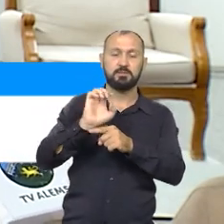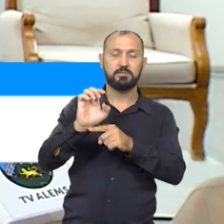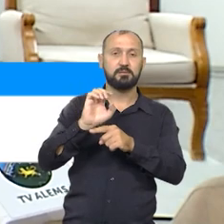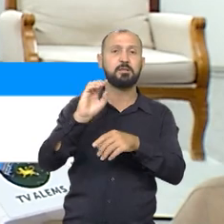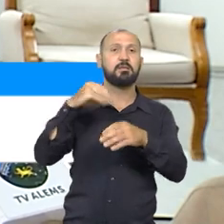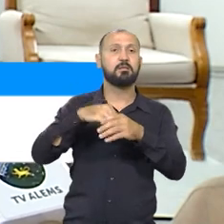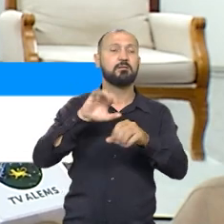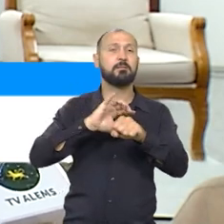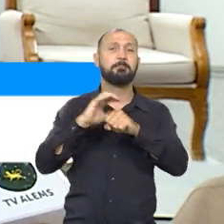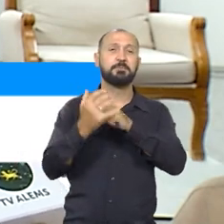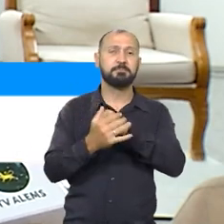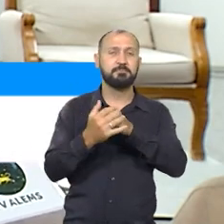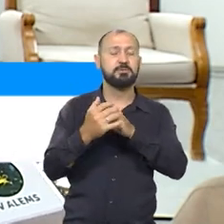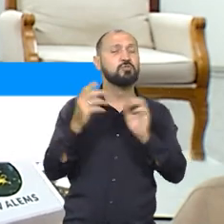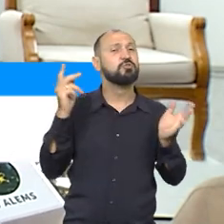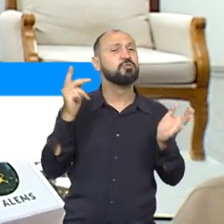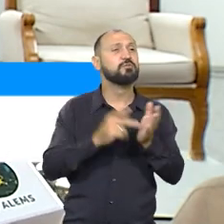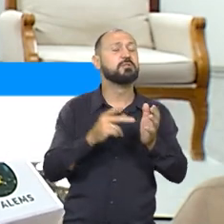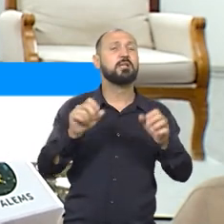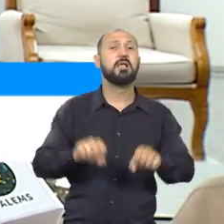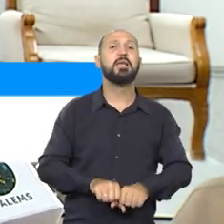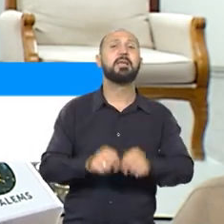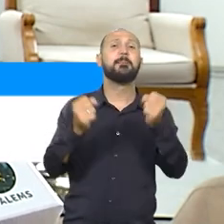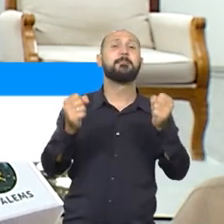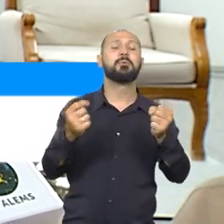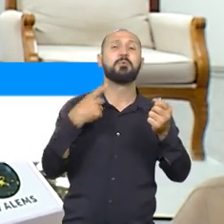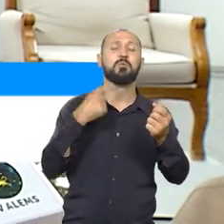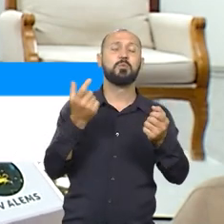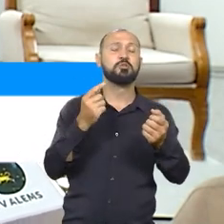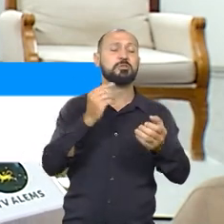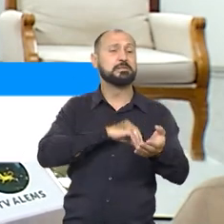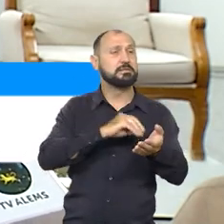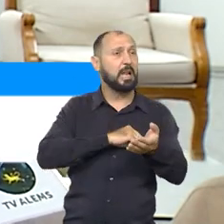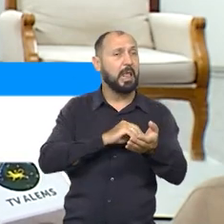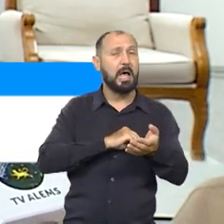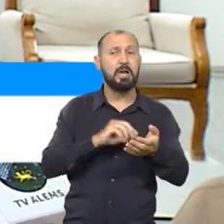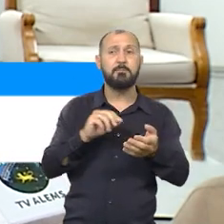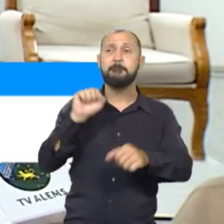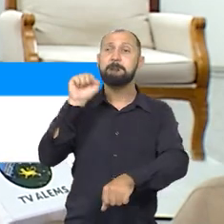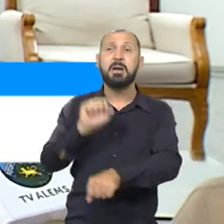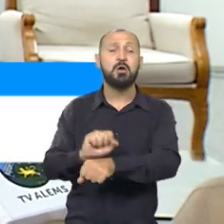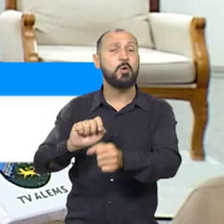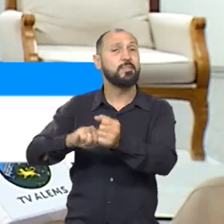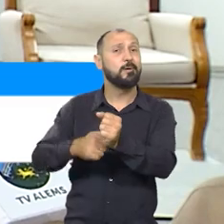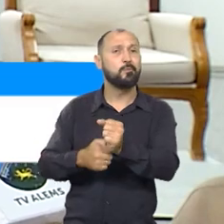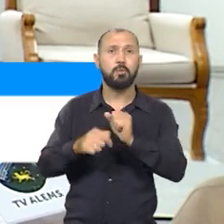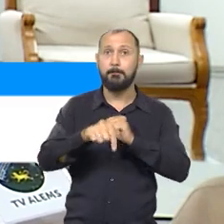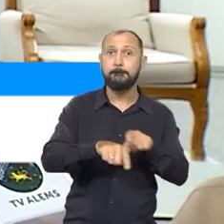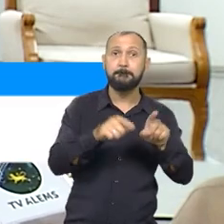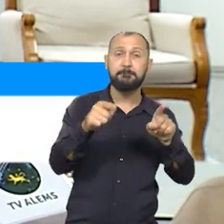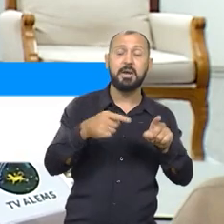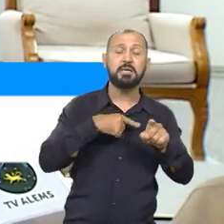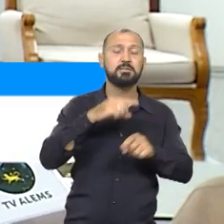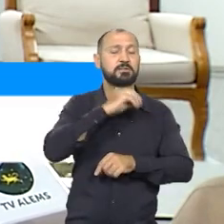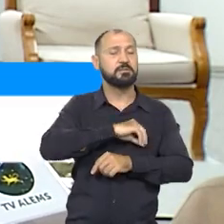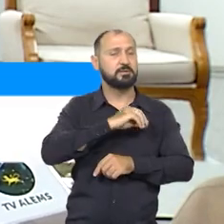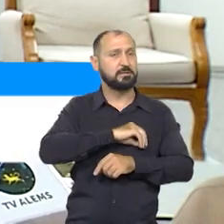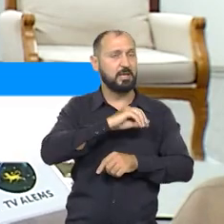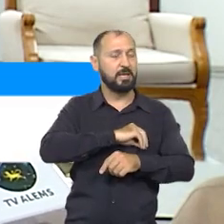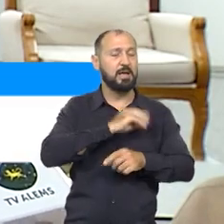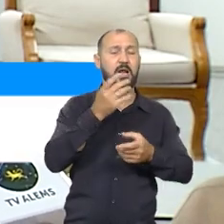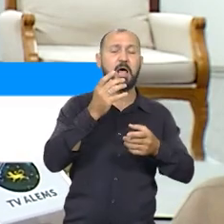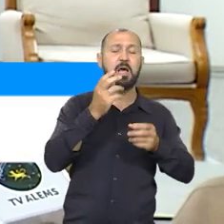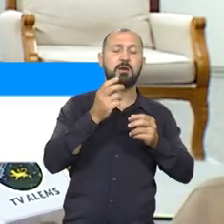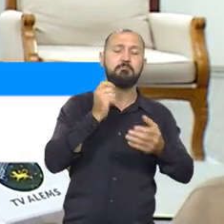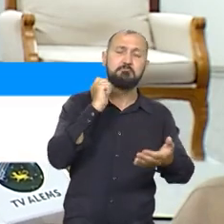enquanto a maioria dos Estados da Federação na pandemia literalmente quebraram a ponte não pagar salário Mato Grosso do Sul foi